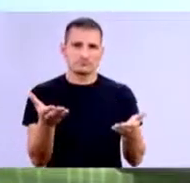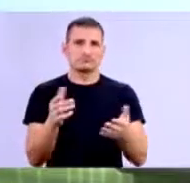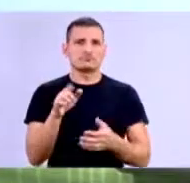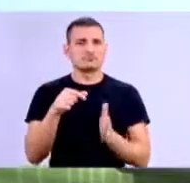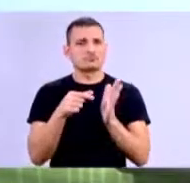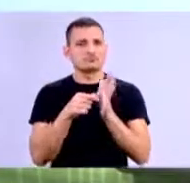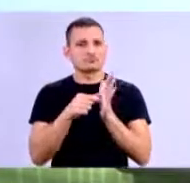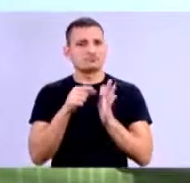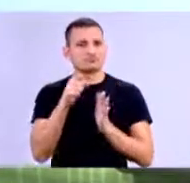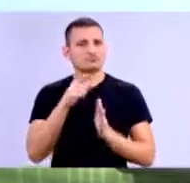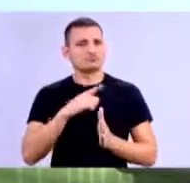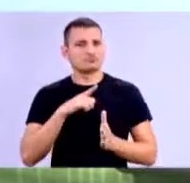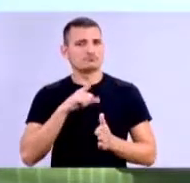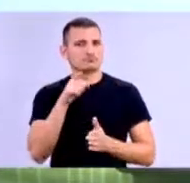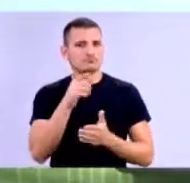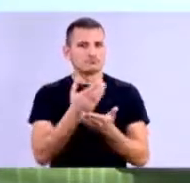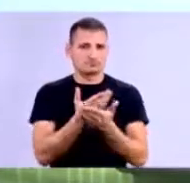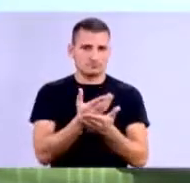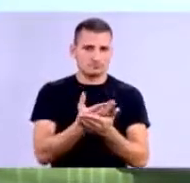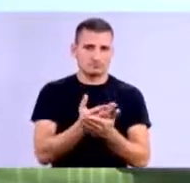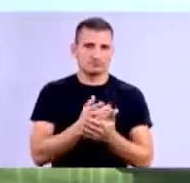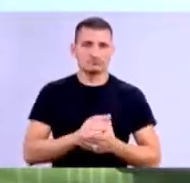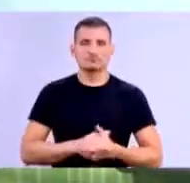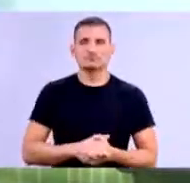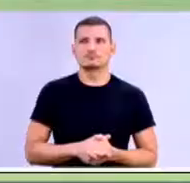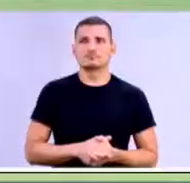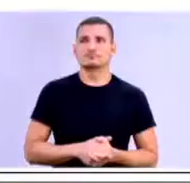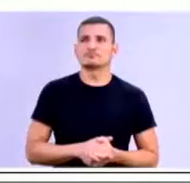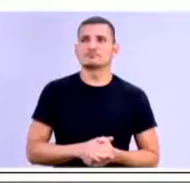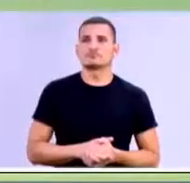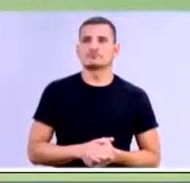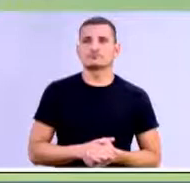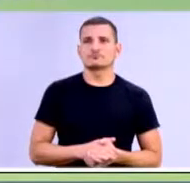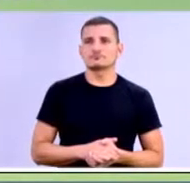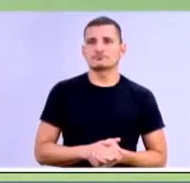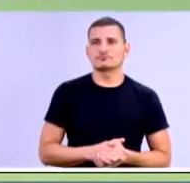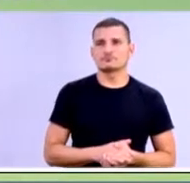está na tua mão para você estudar, né? Olha só,